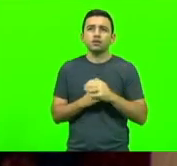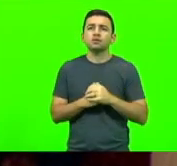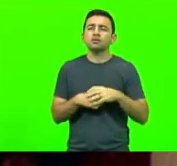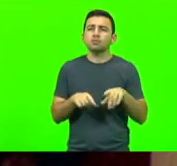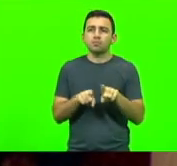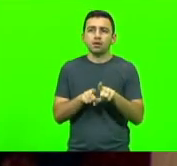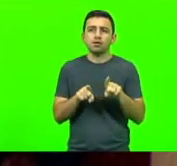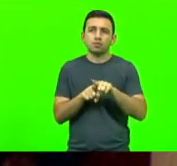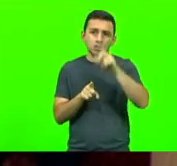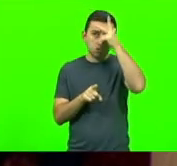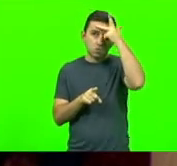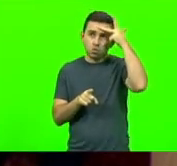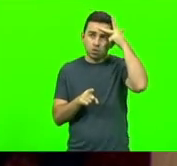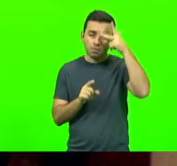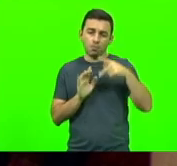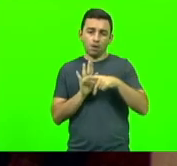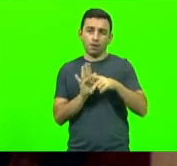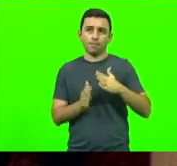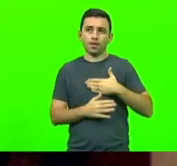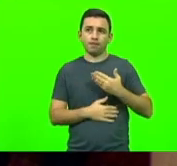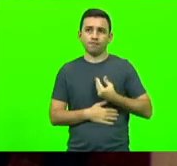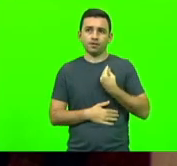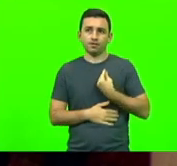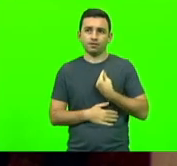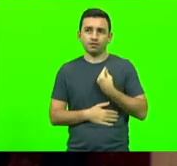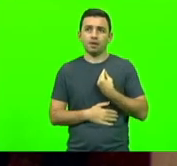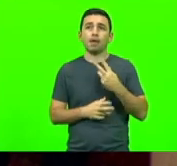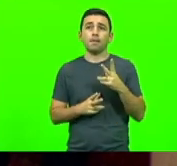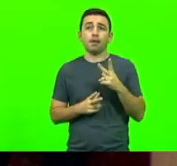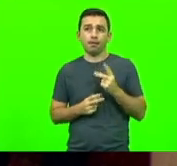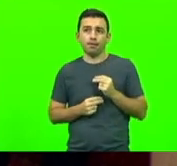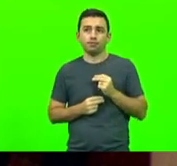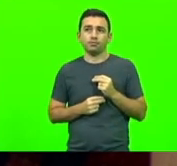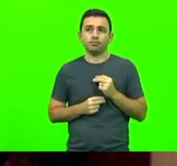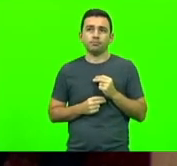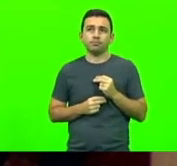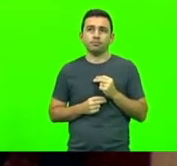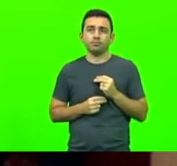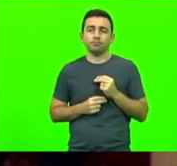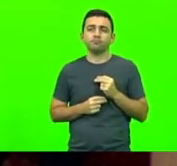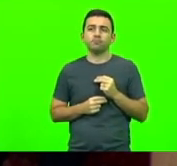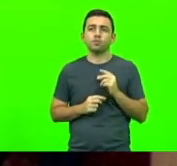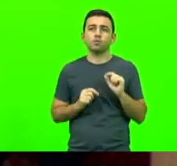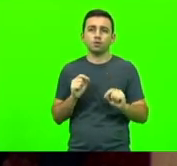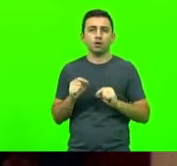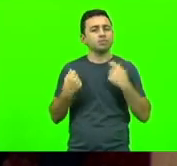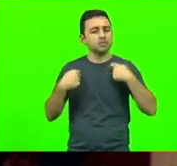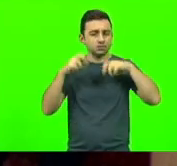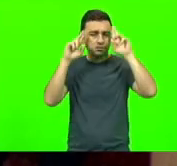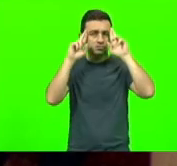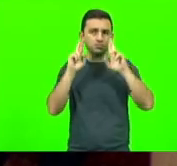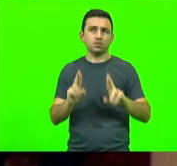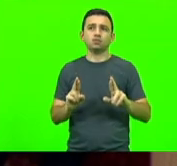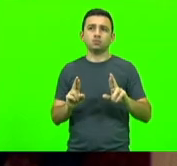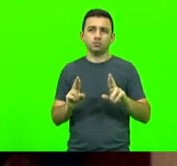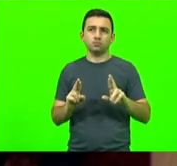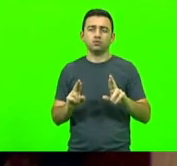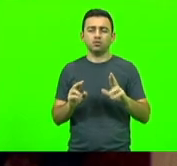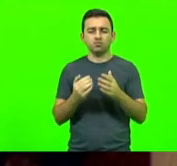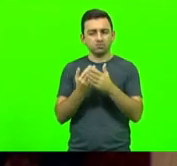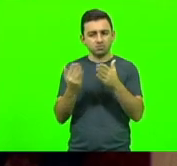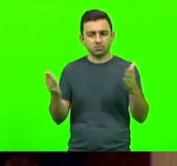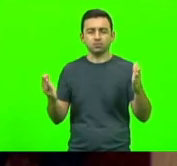que fez parte da minha vida e que merece, no mínimo, o respeito de todos os